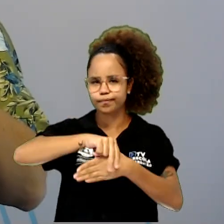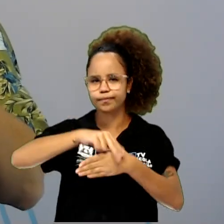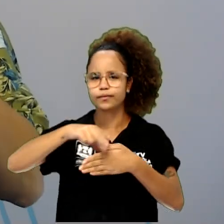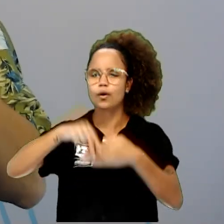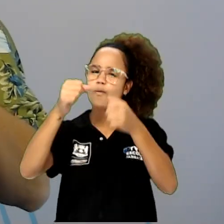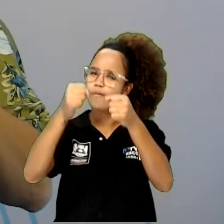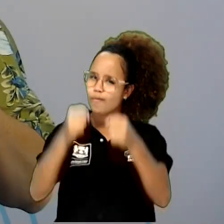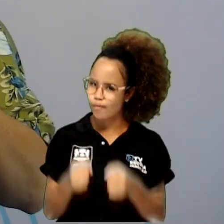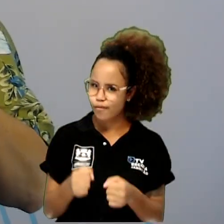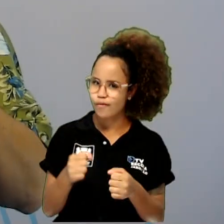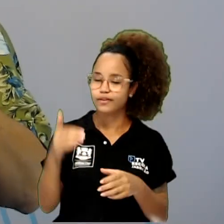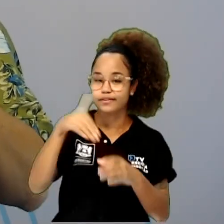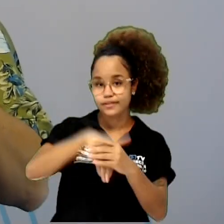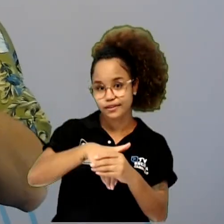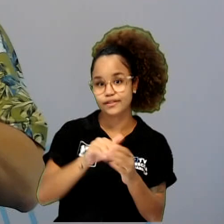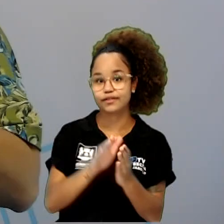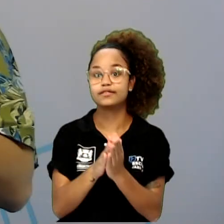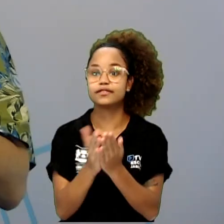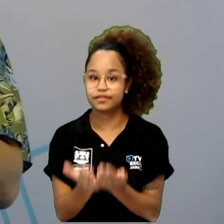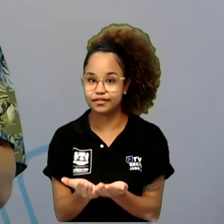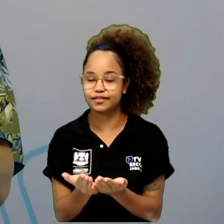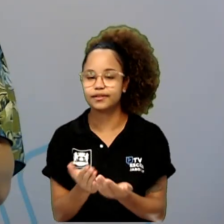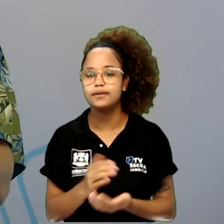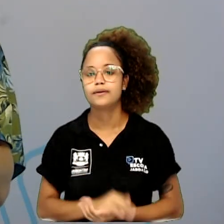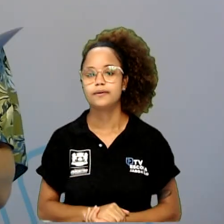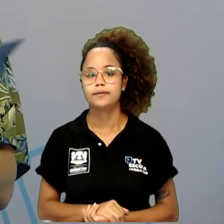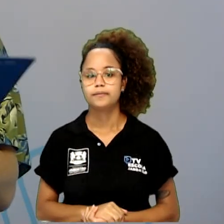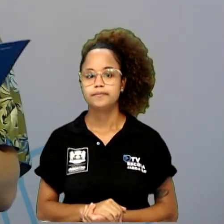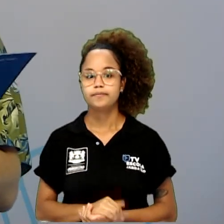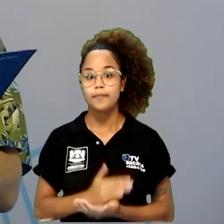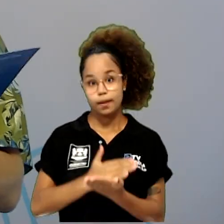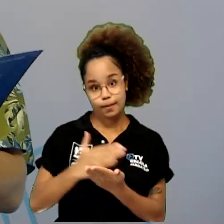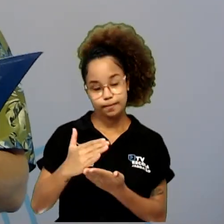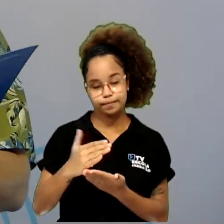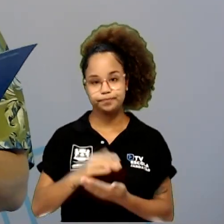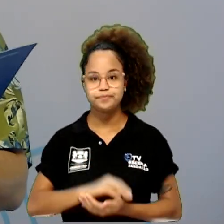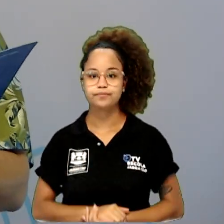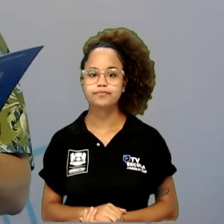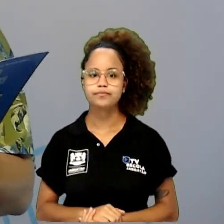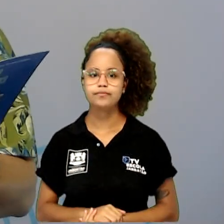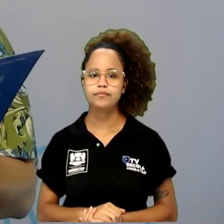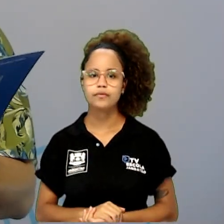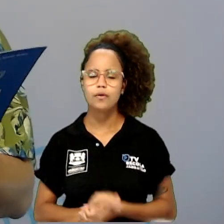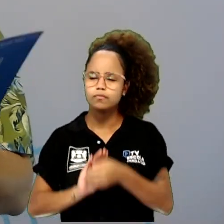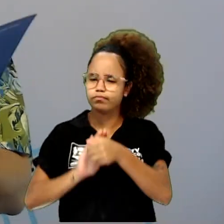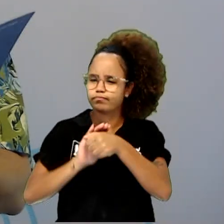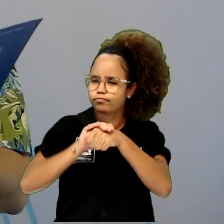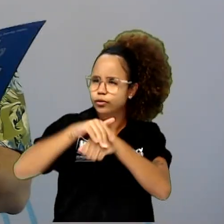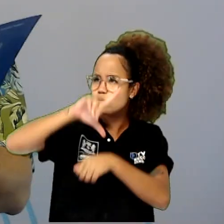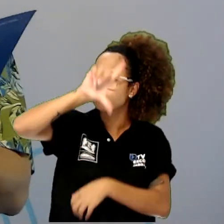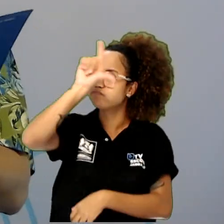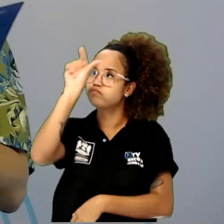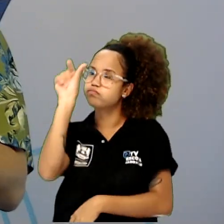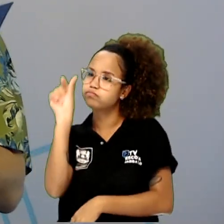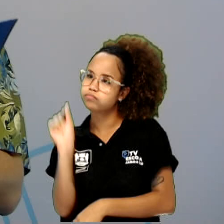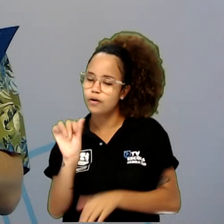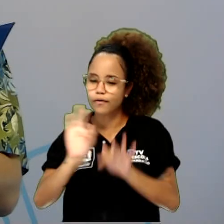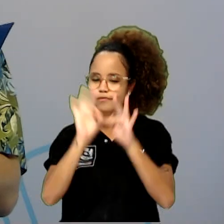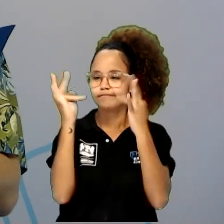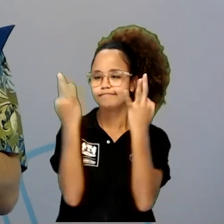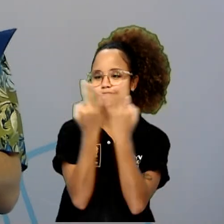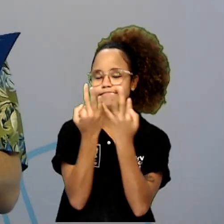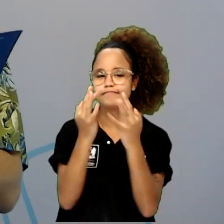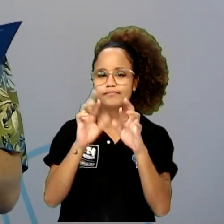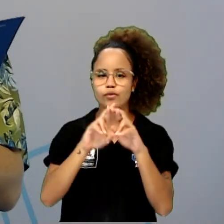estar presente no livro, não só no folheto, não é? E a história começa assim. Numa noite de lua cheia, com a família